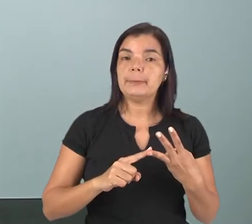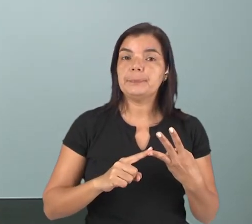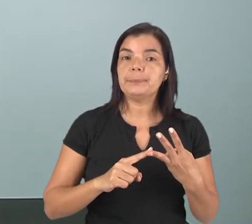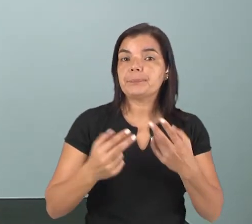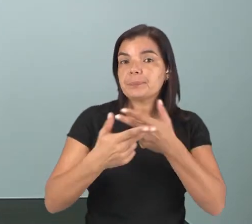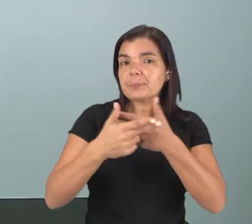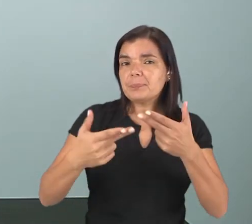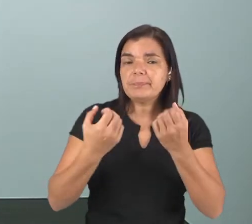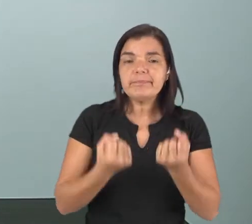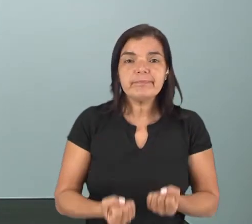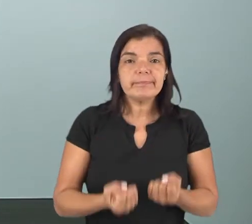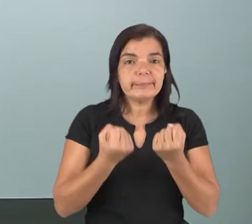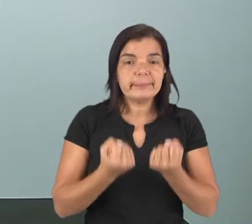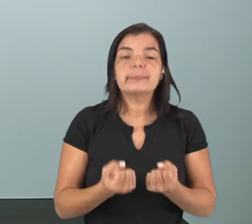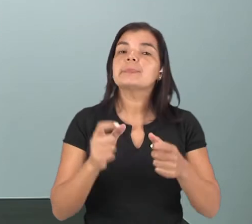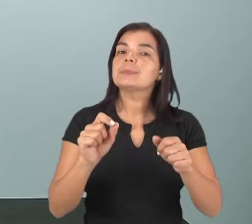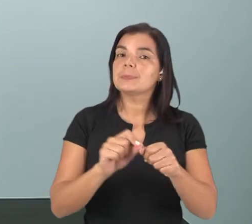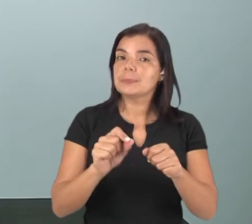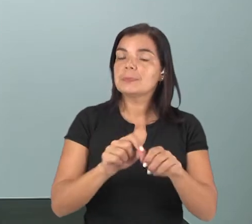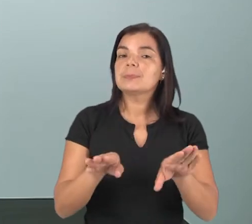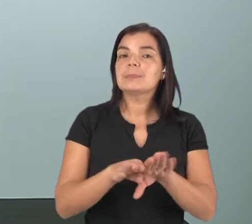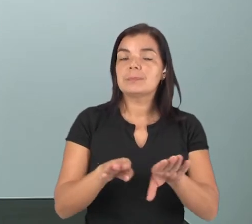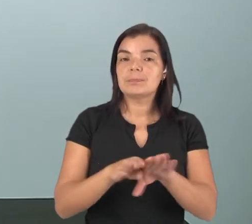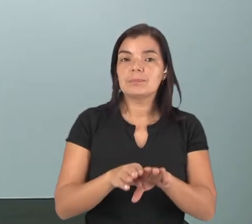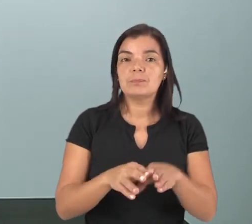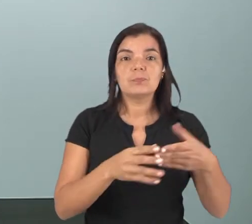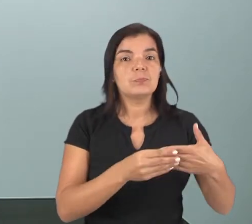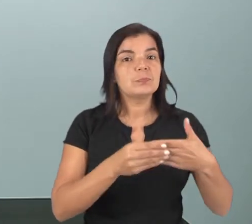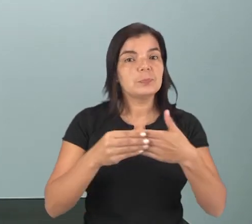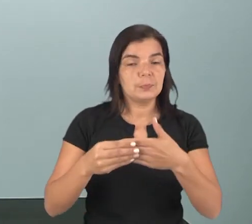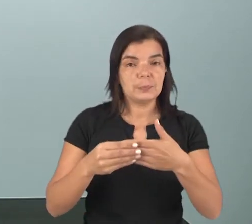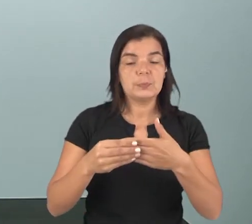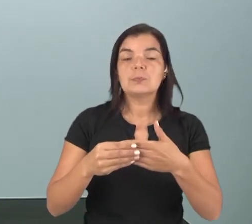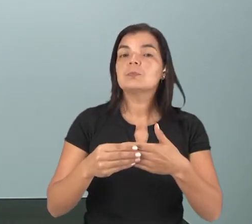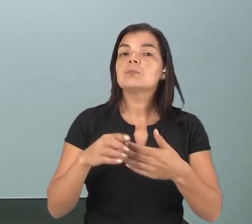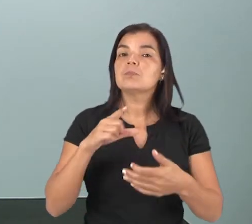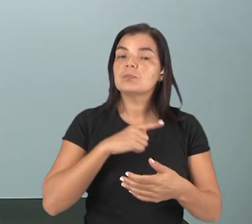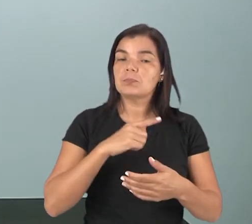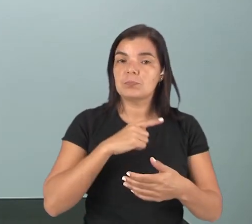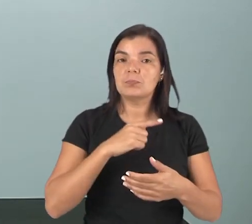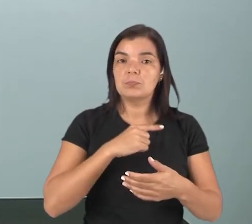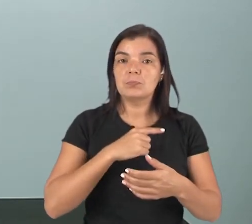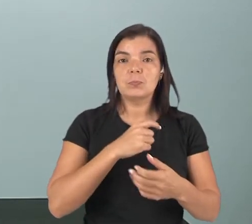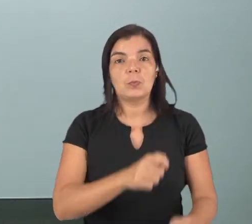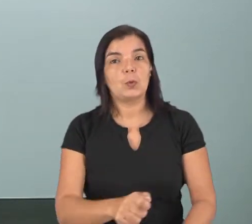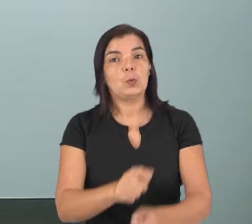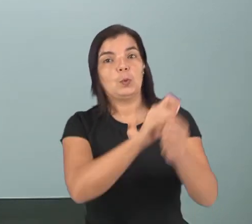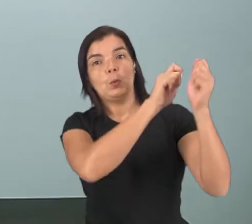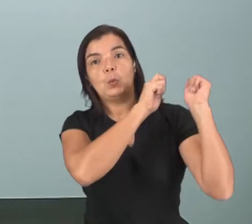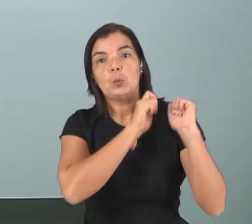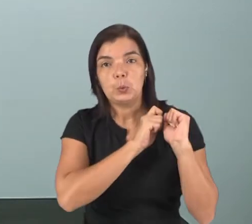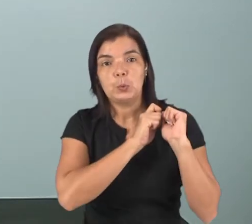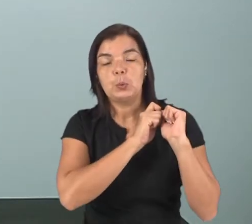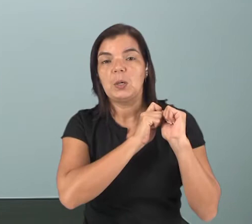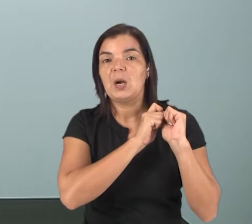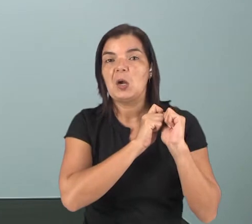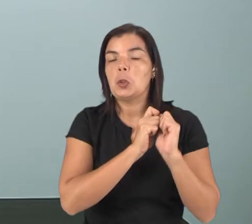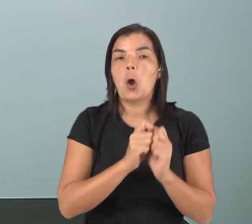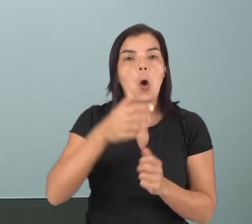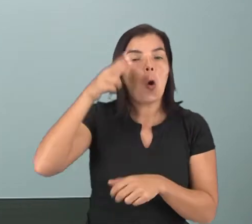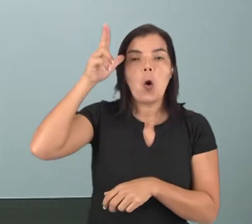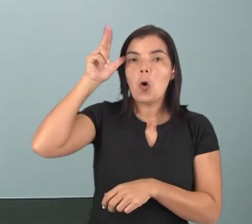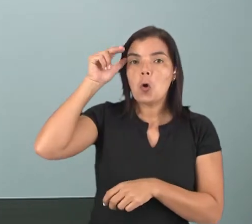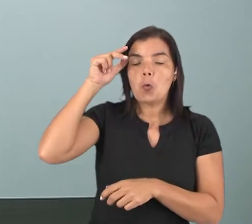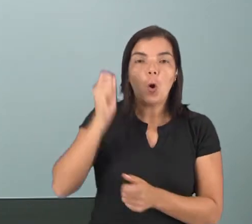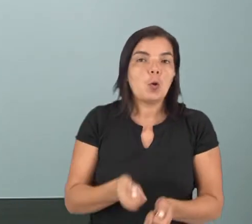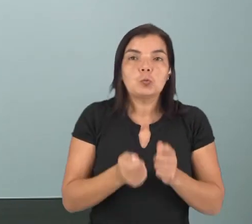das coisas pesadas que eles faziam, né? Que eles levavam, tinham que levar nos ombros, né? Eles não levavam em cavalos, em